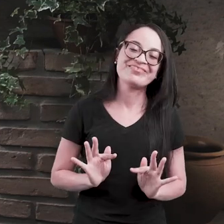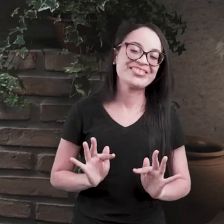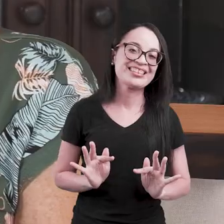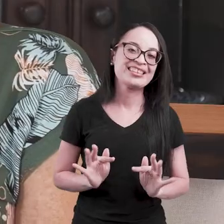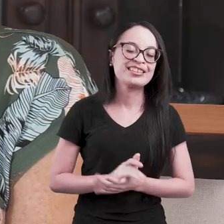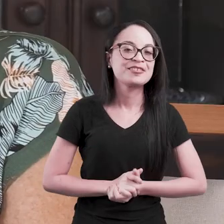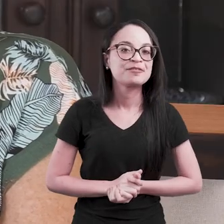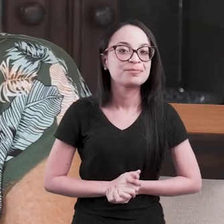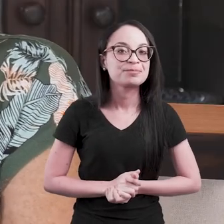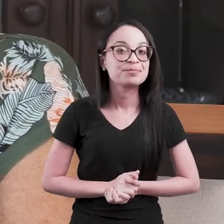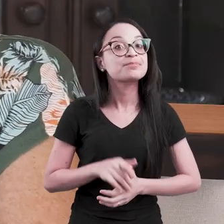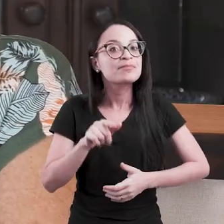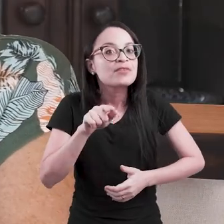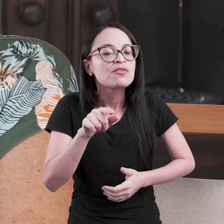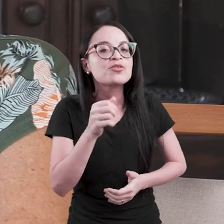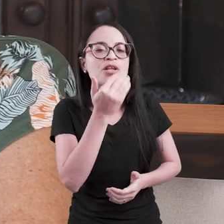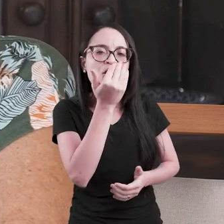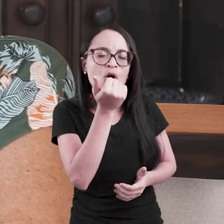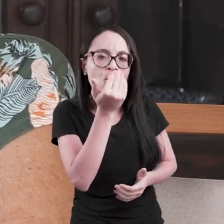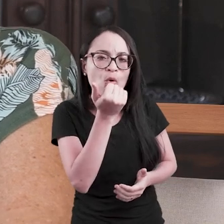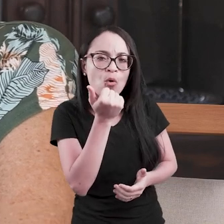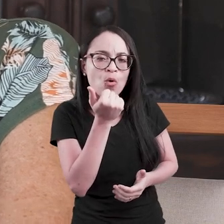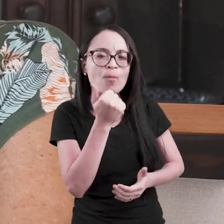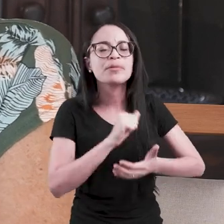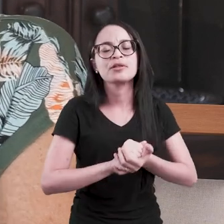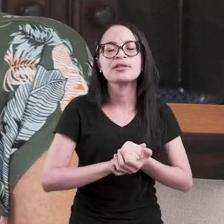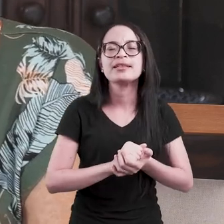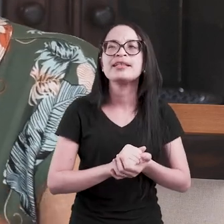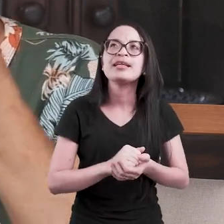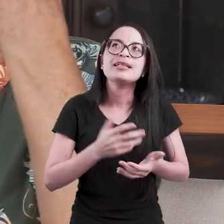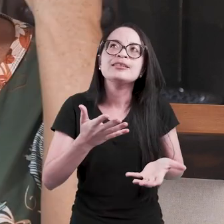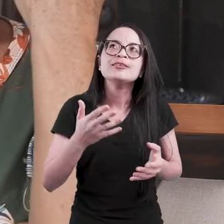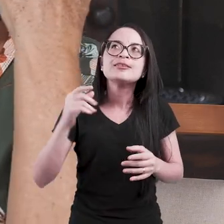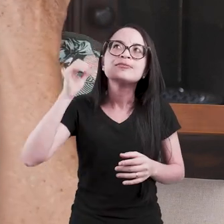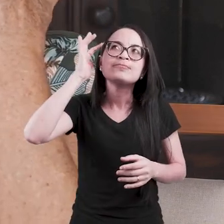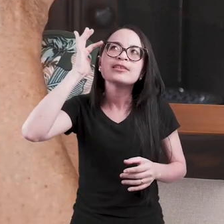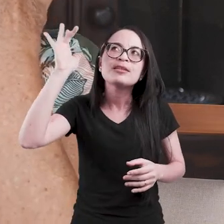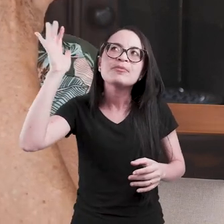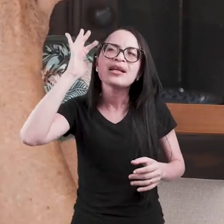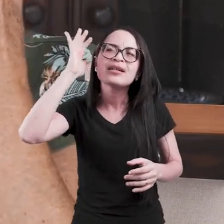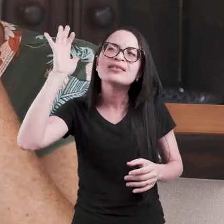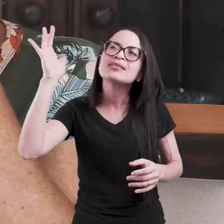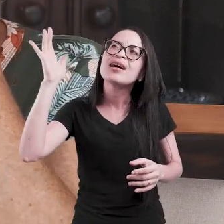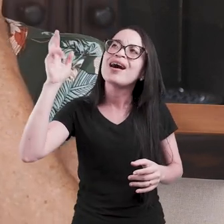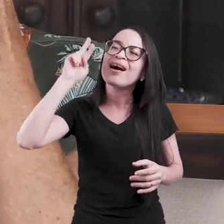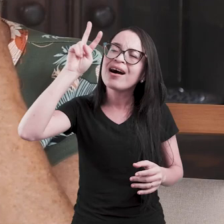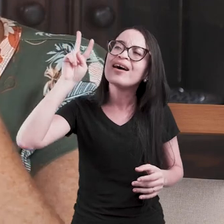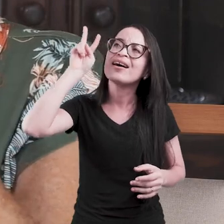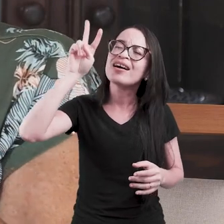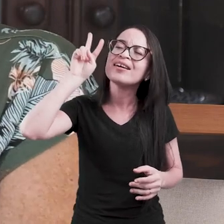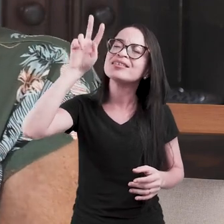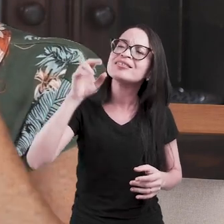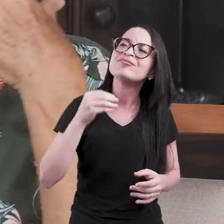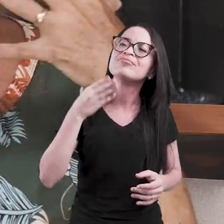é? Quando você come um alimento que remonta memórias afetivas, né?